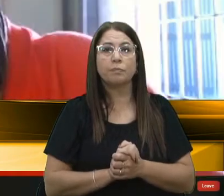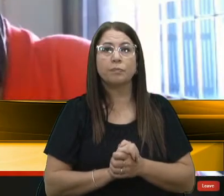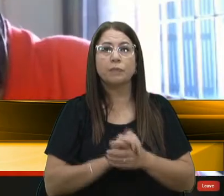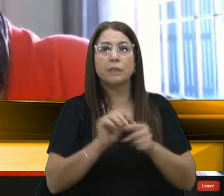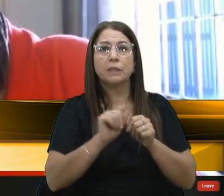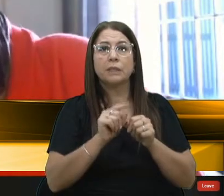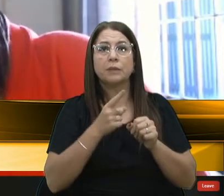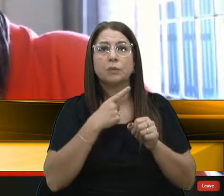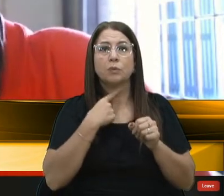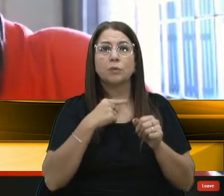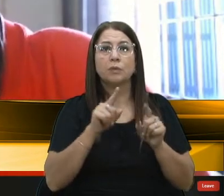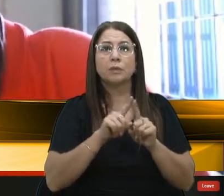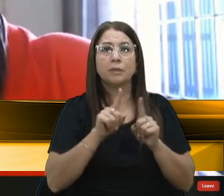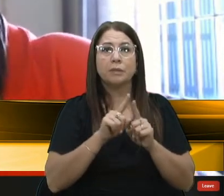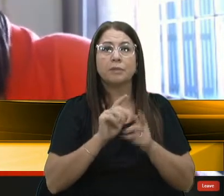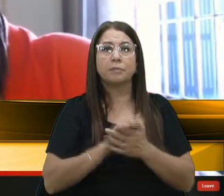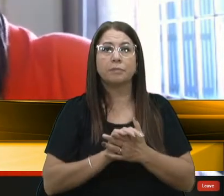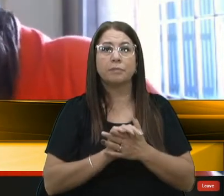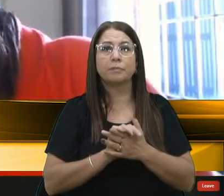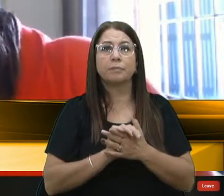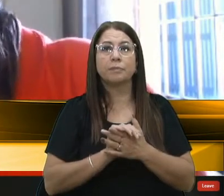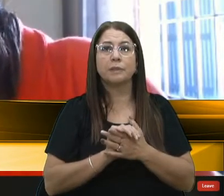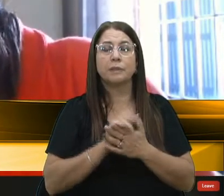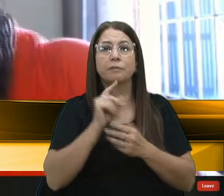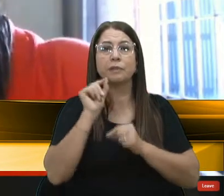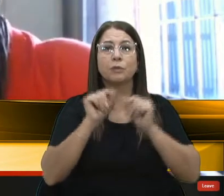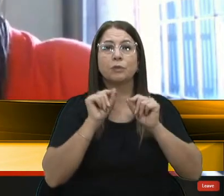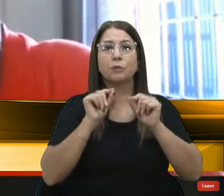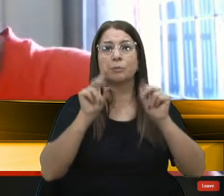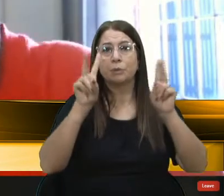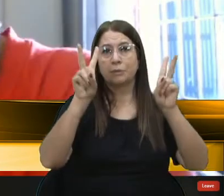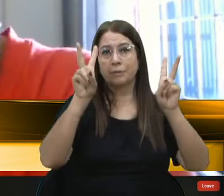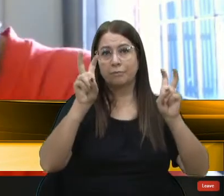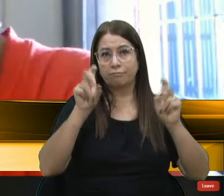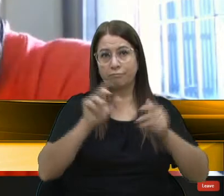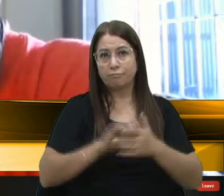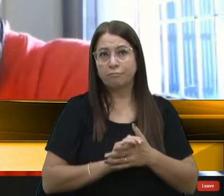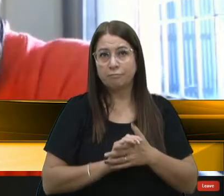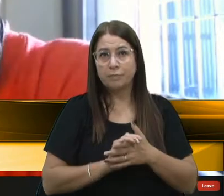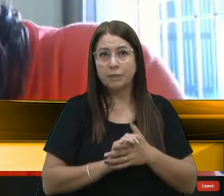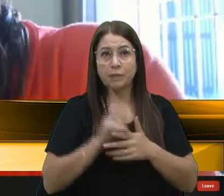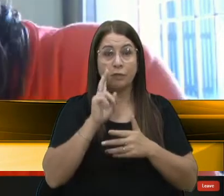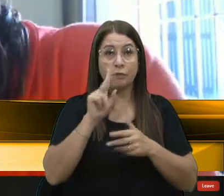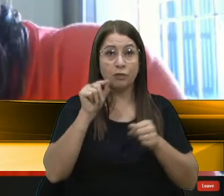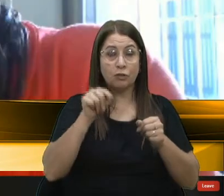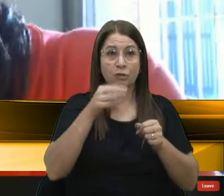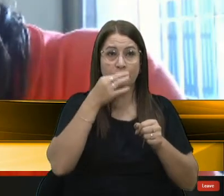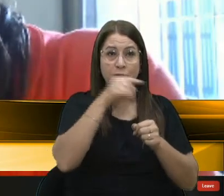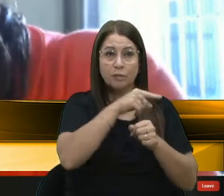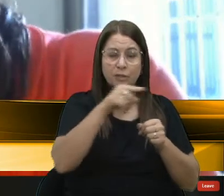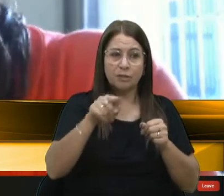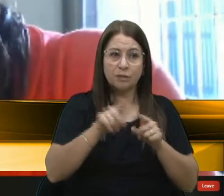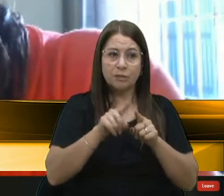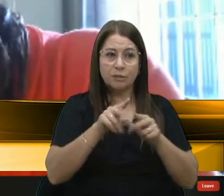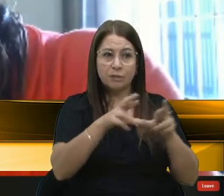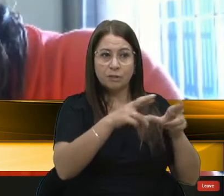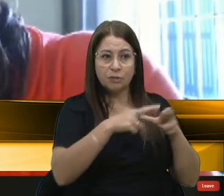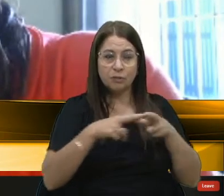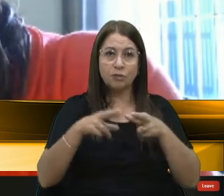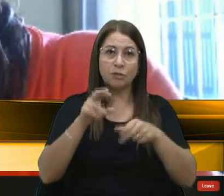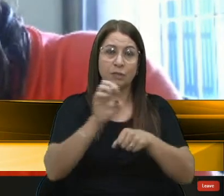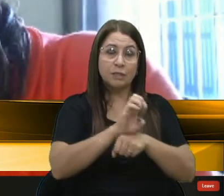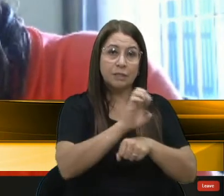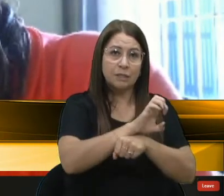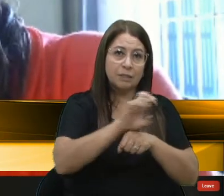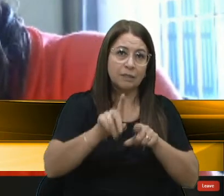Eu gostaria, né, também de entrar nesse assunto, né? Eu vejo que a situação que Caxias, região, o estado está